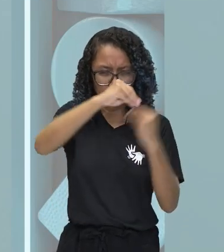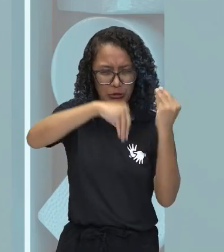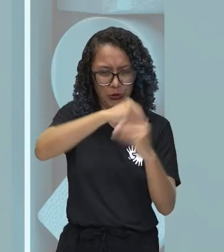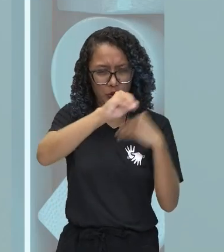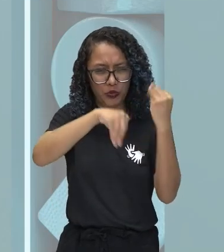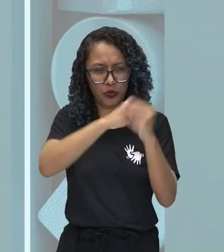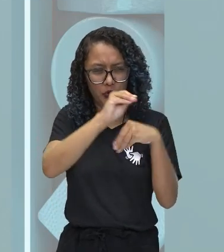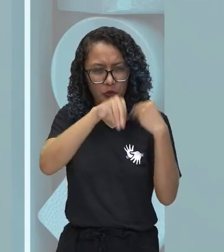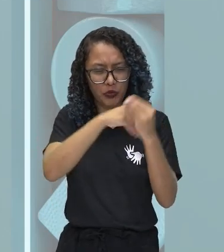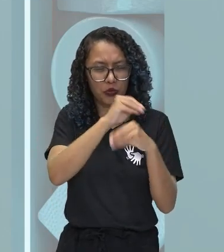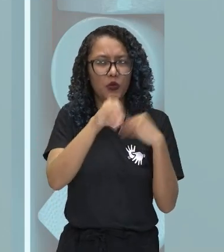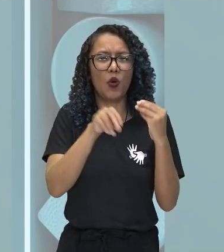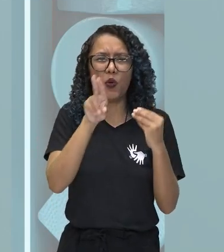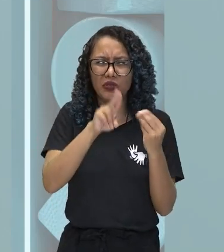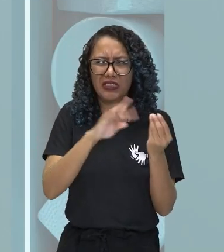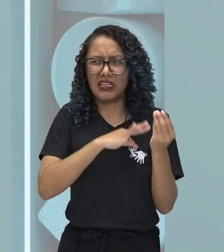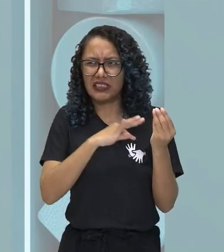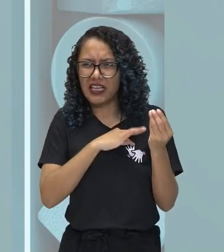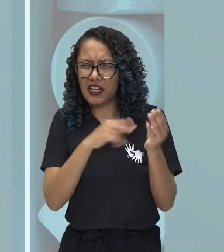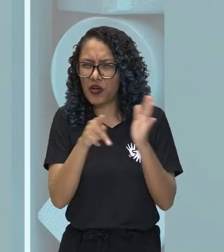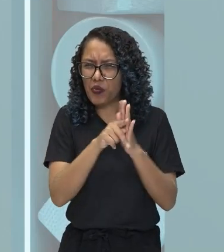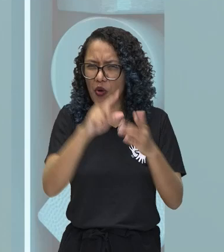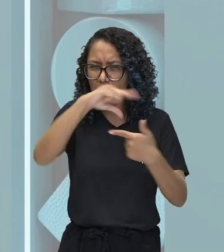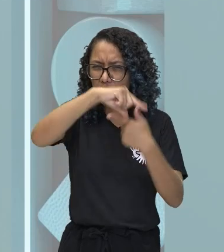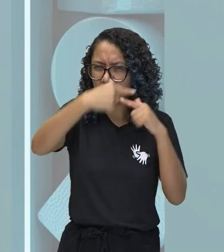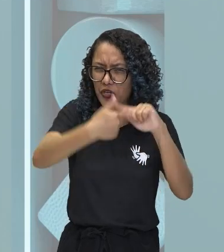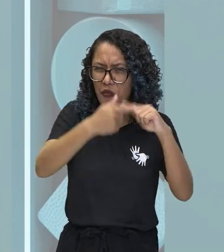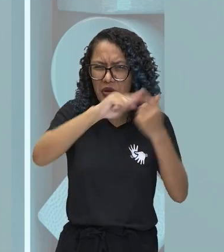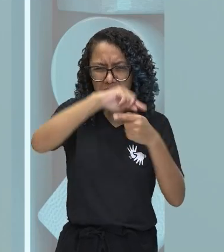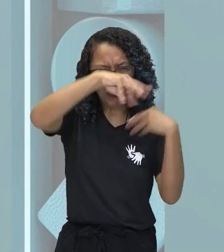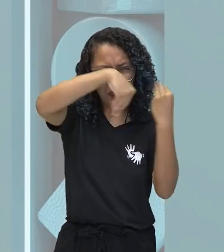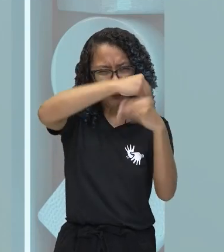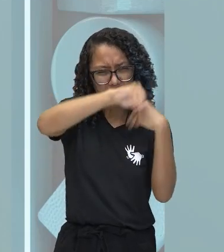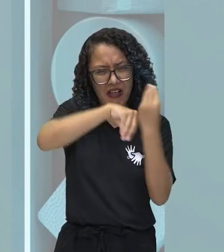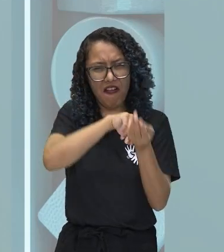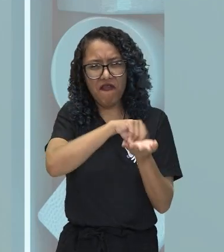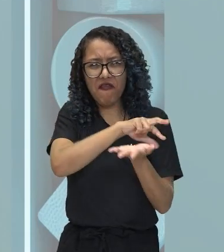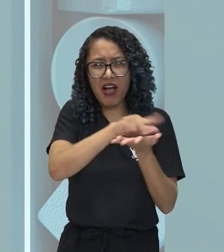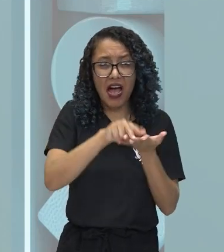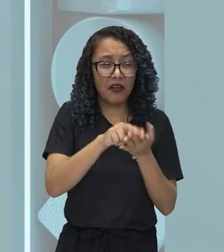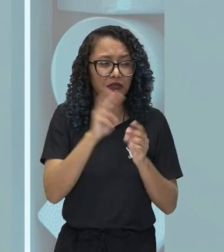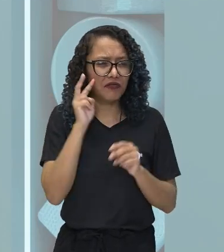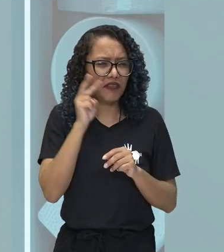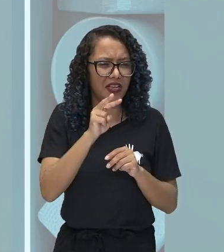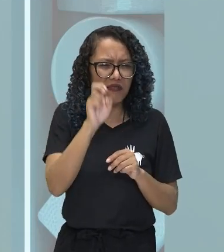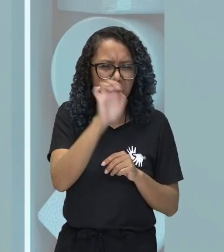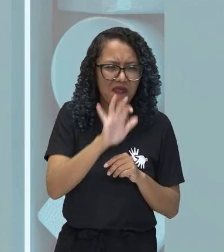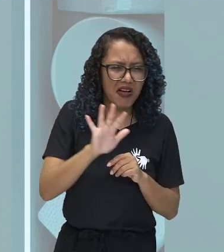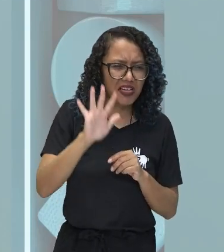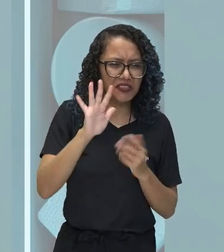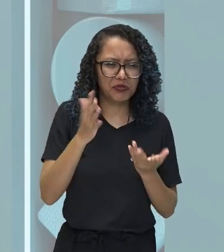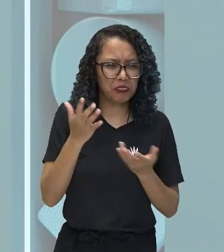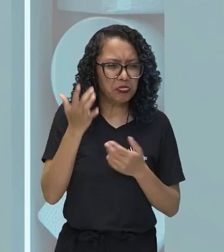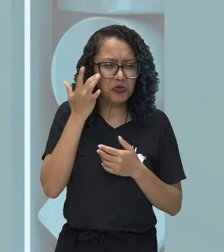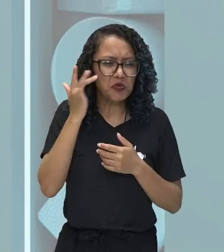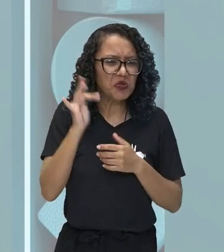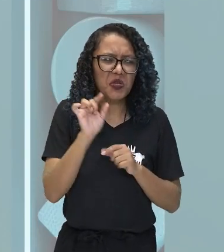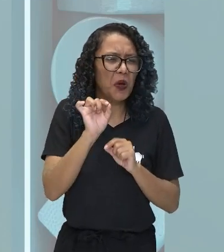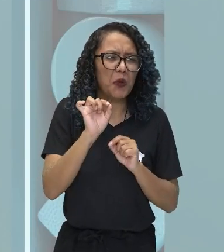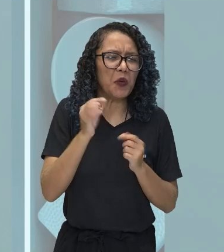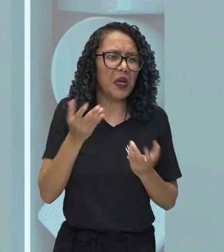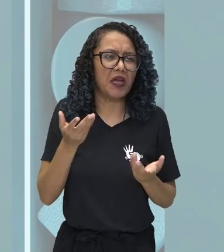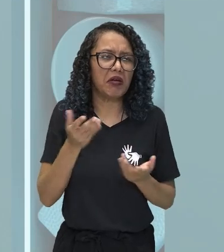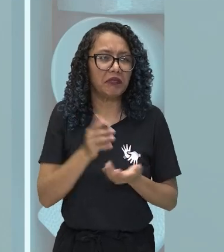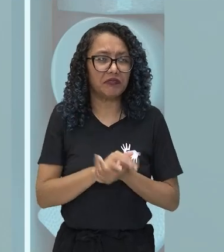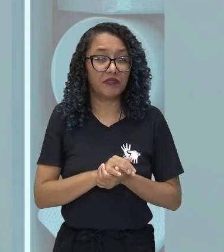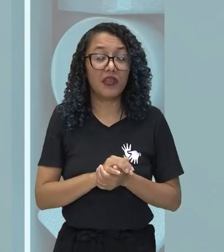utilizando ali as formas geométricas, chegou um momento que eles não conseguiam mais identificar o que era. Então aí a gente chega aí num outro momento do cubismo,